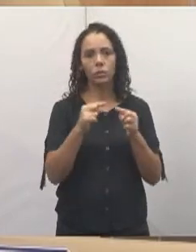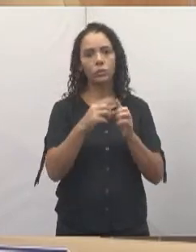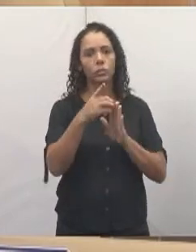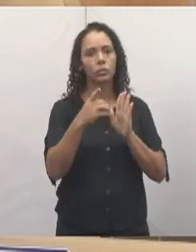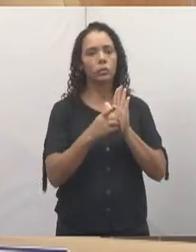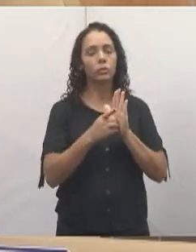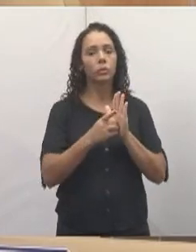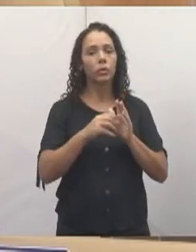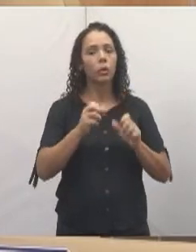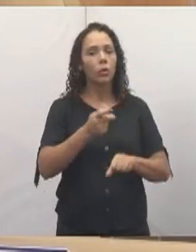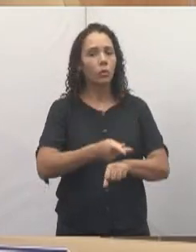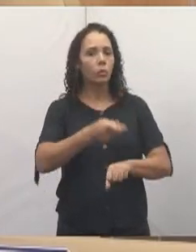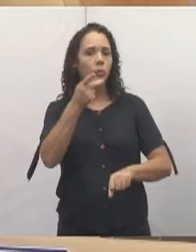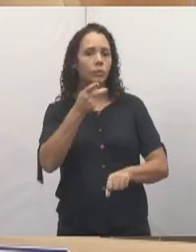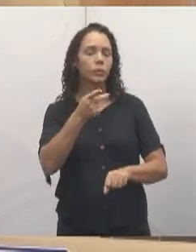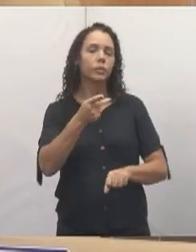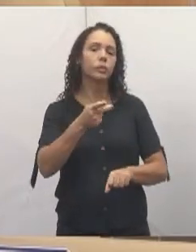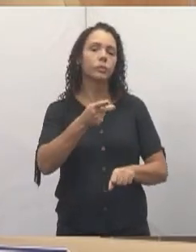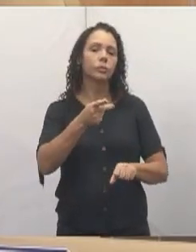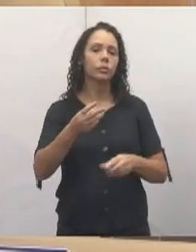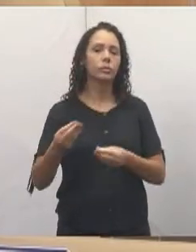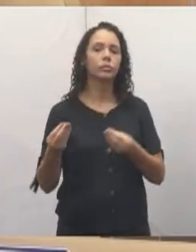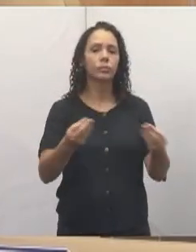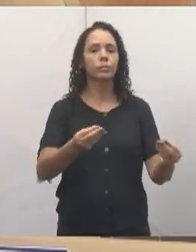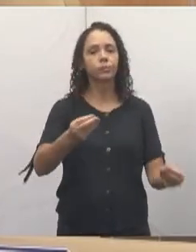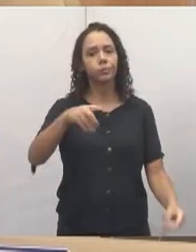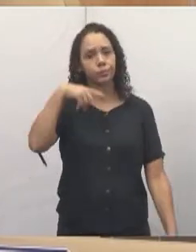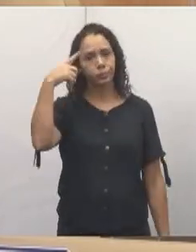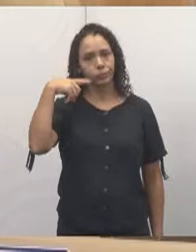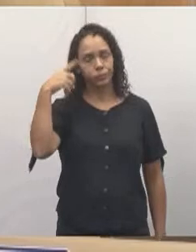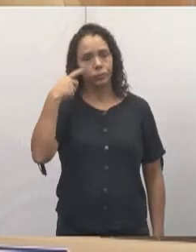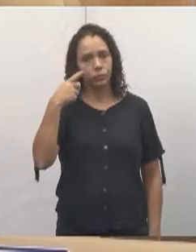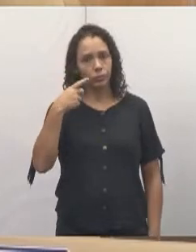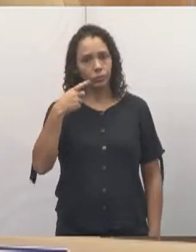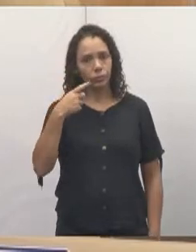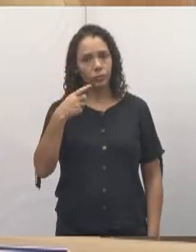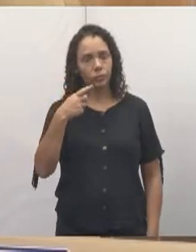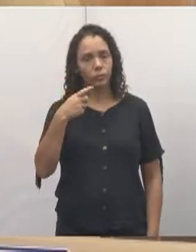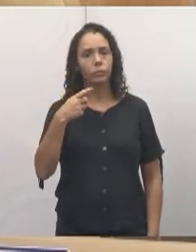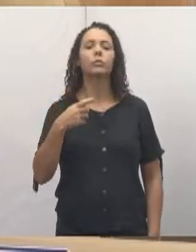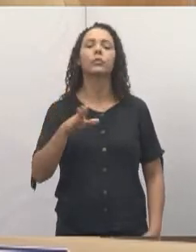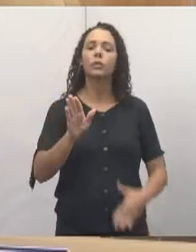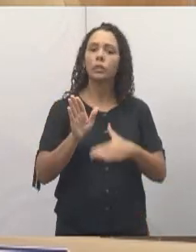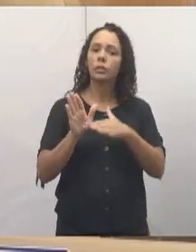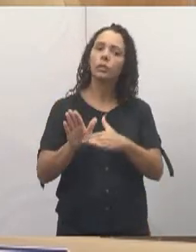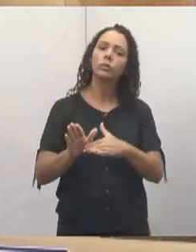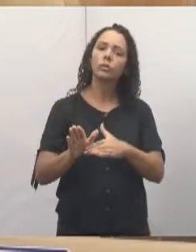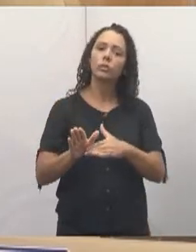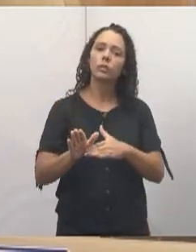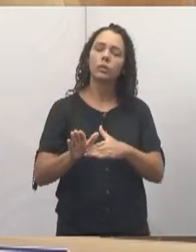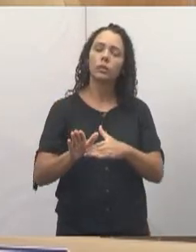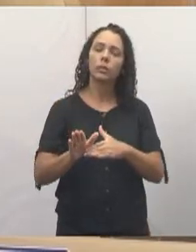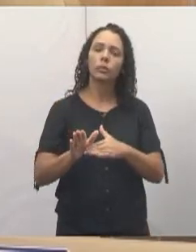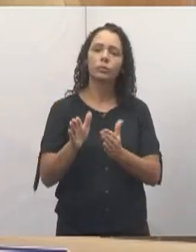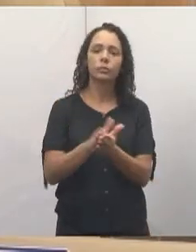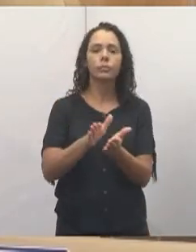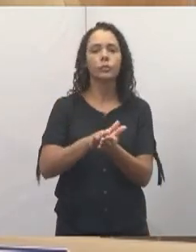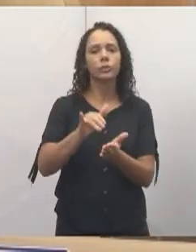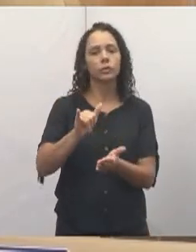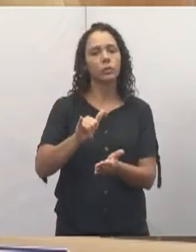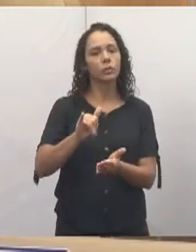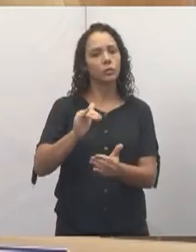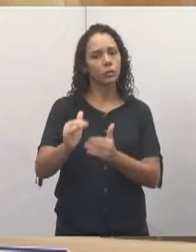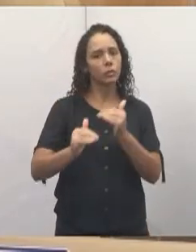o prêmio deve ser destinado aos advogados que tenham contribuído para o desenvolvimento social do município